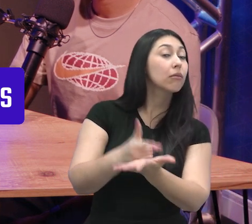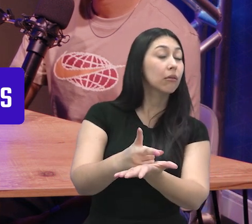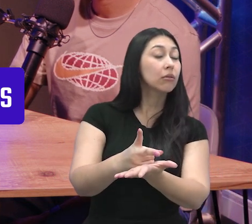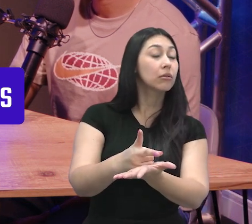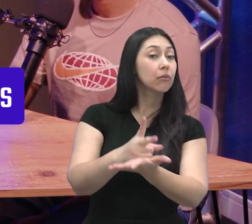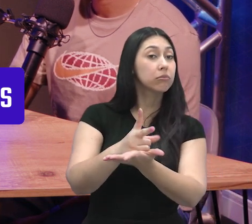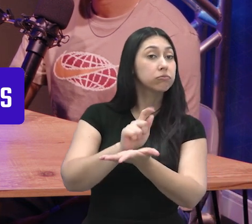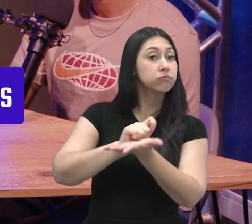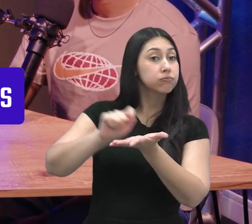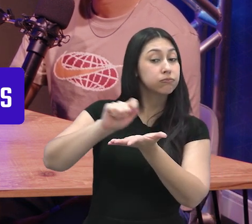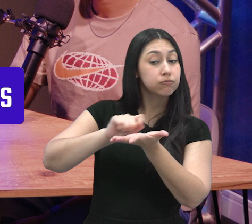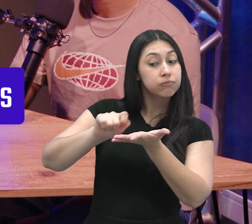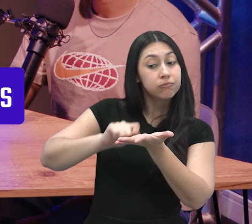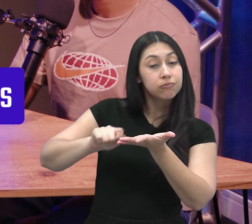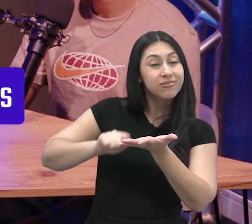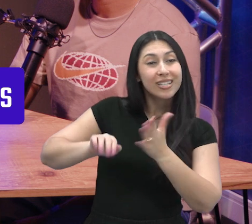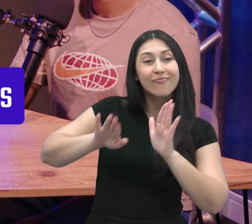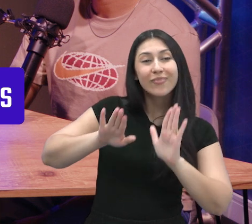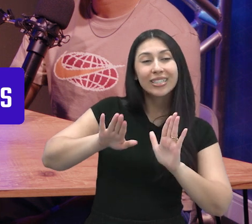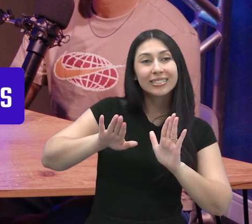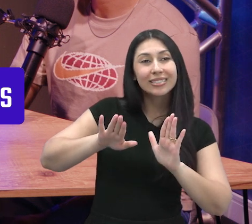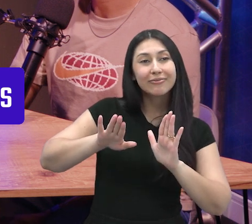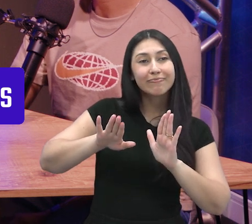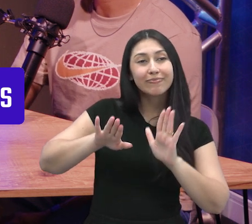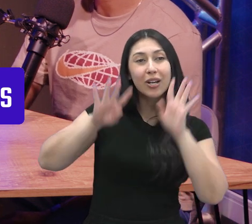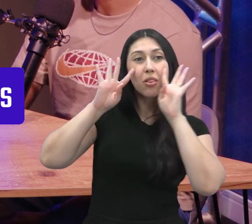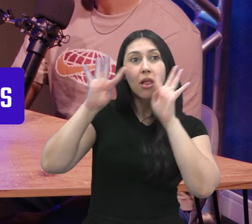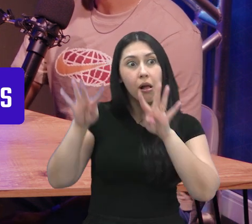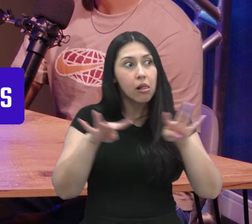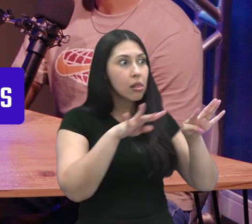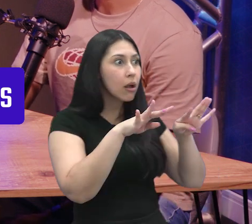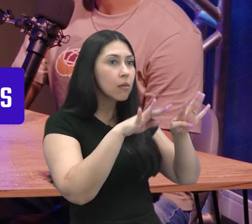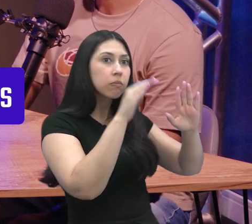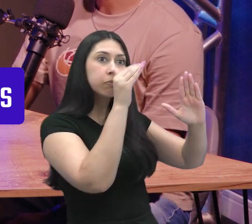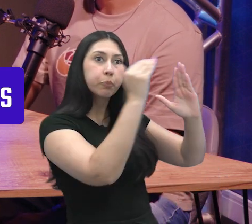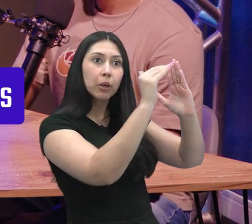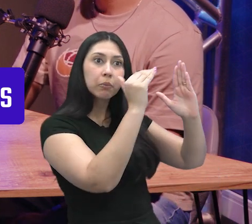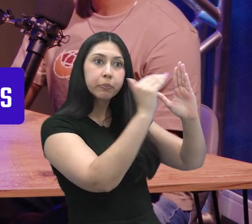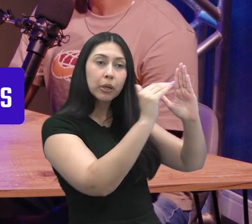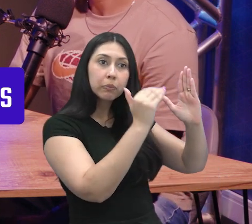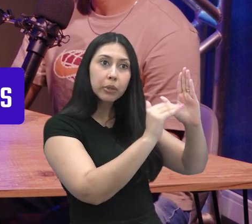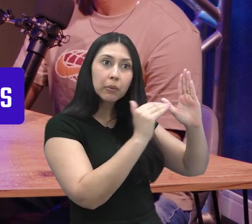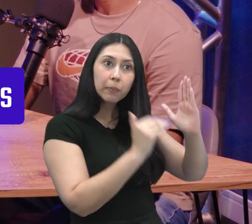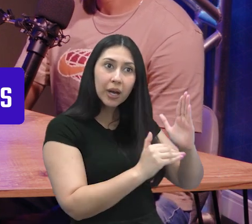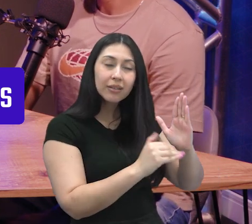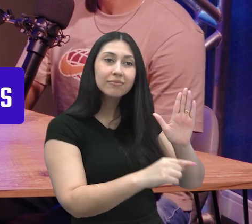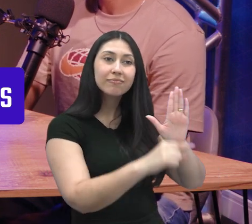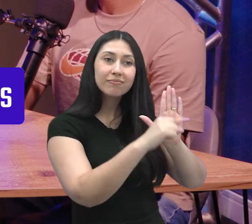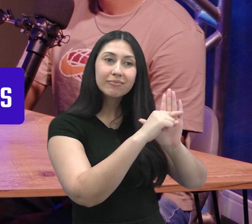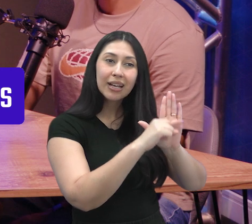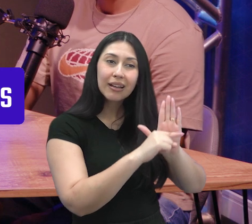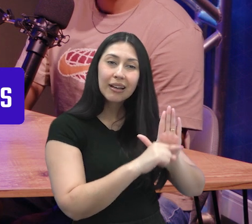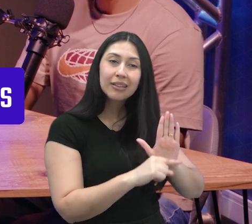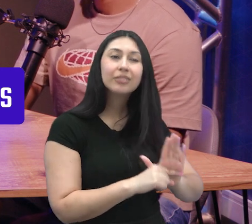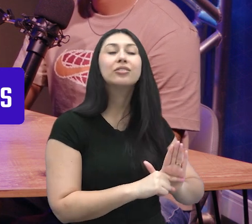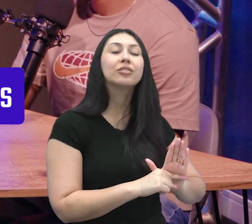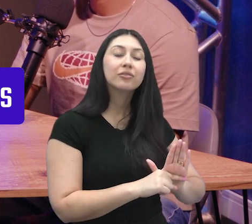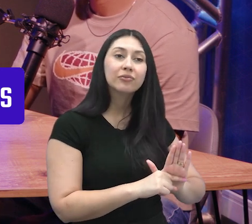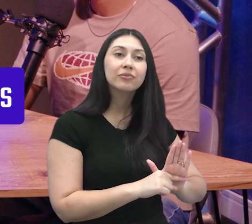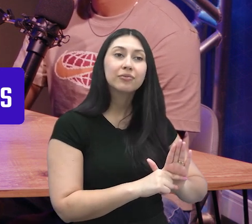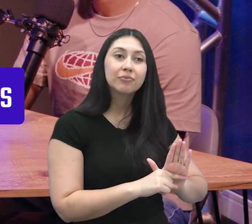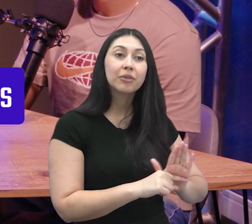palavras negativas, então é mais fácil encontrar conteúdos com palavras positivas, né, conteúdos positivos na